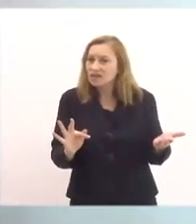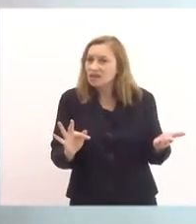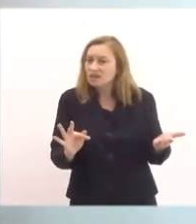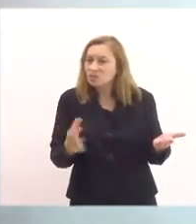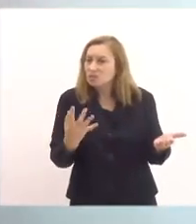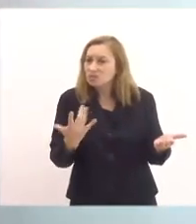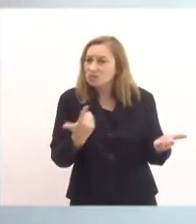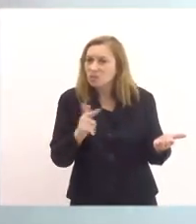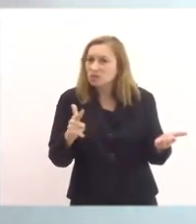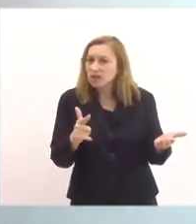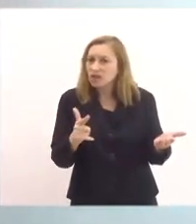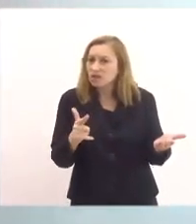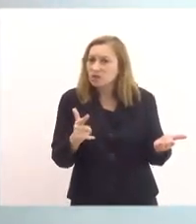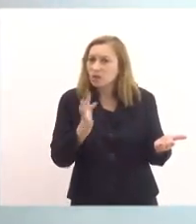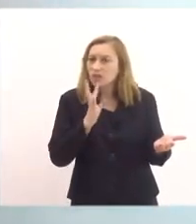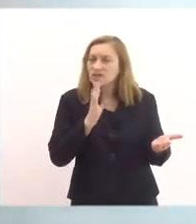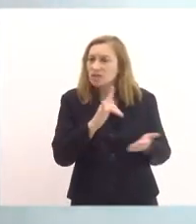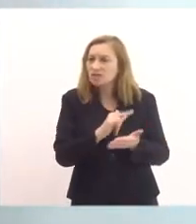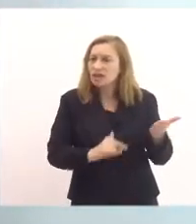tem essa listagem.